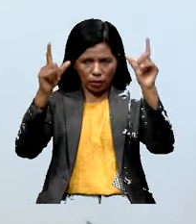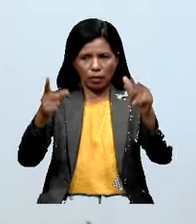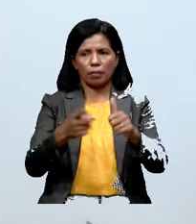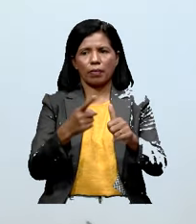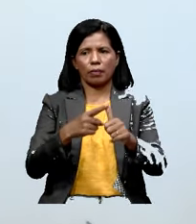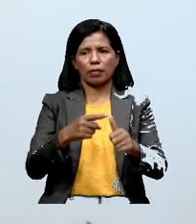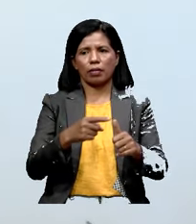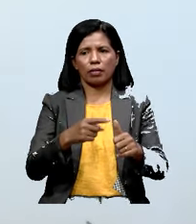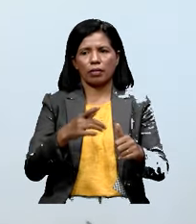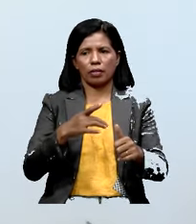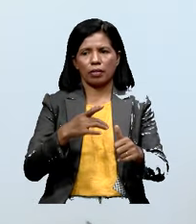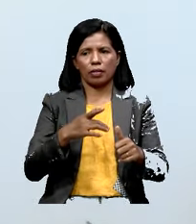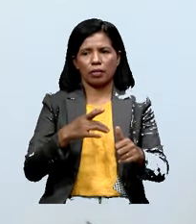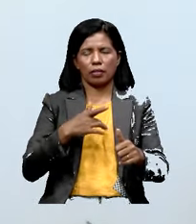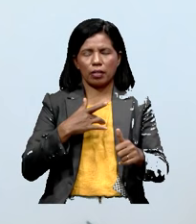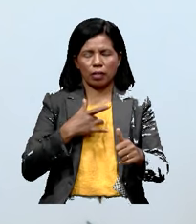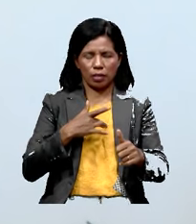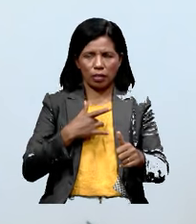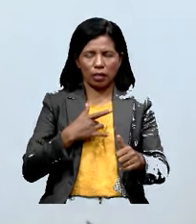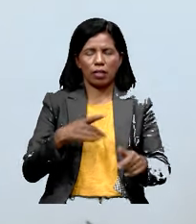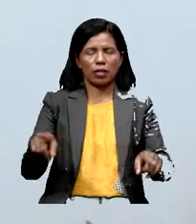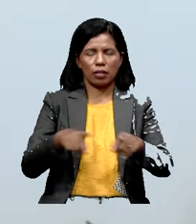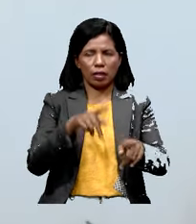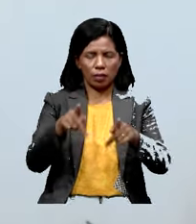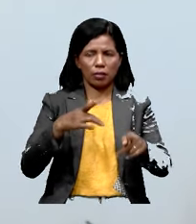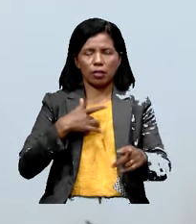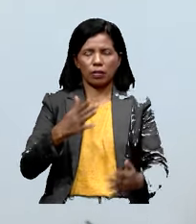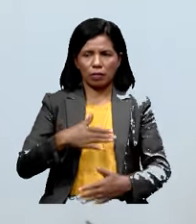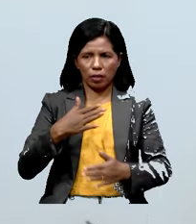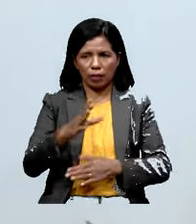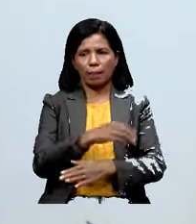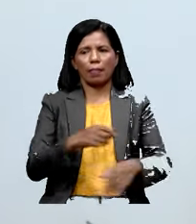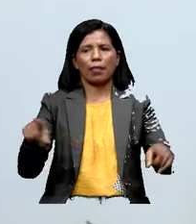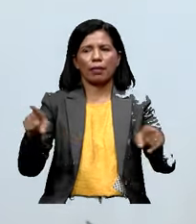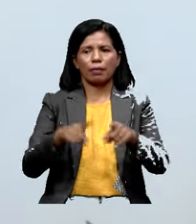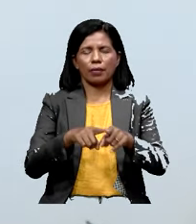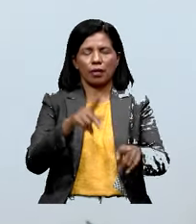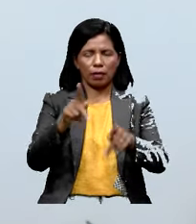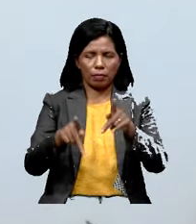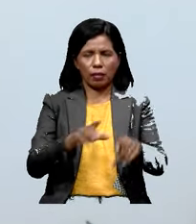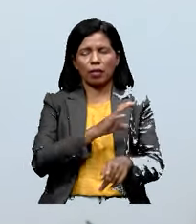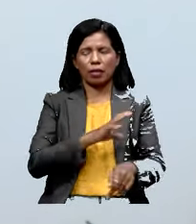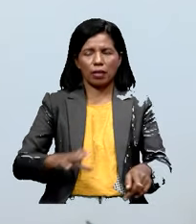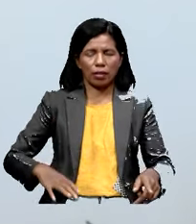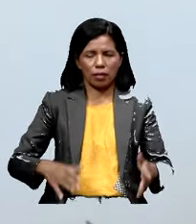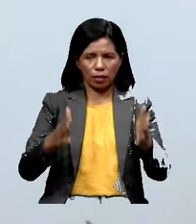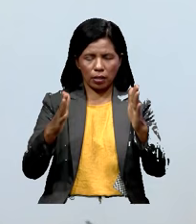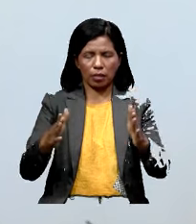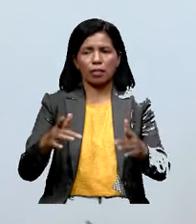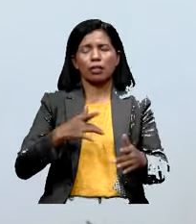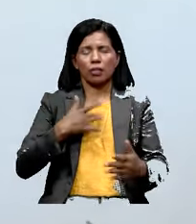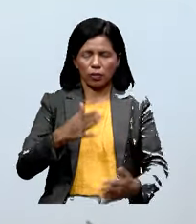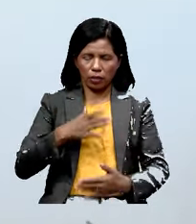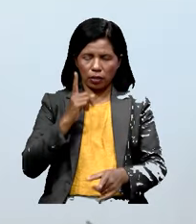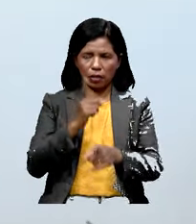ne san humano pessoalmente sinto contente e nomos nessan serani ida sinto contente te tebes foi